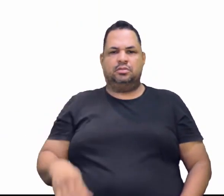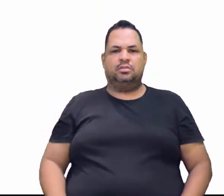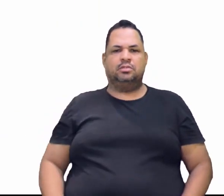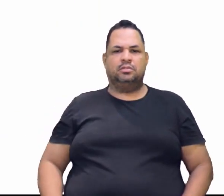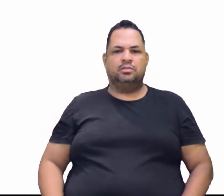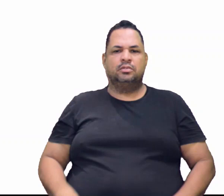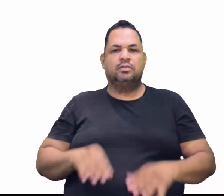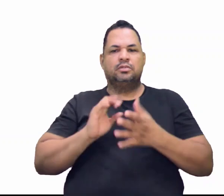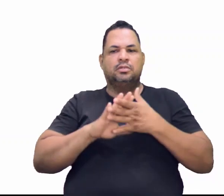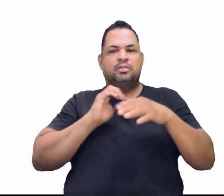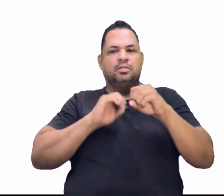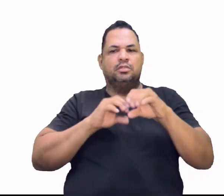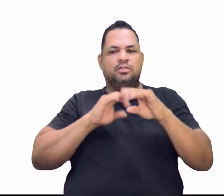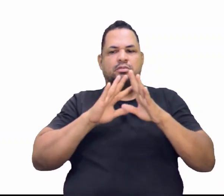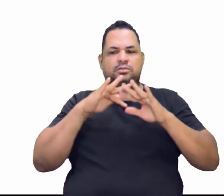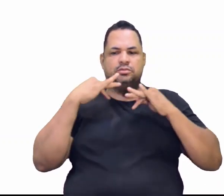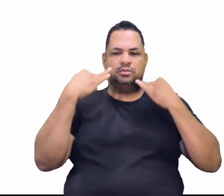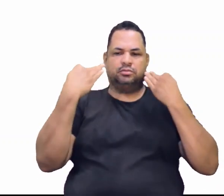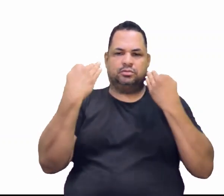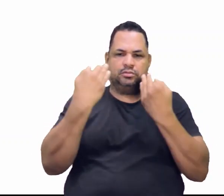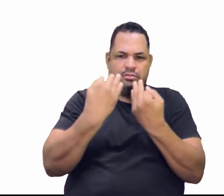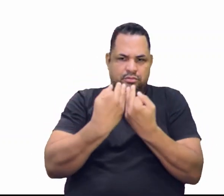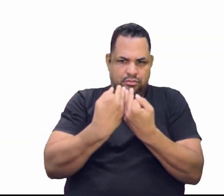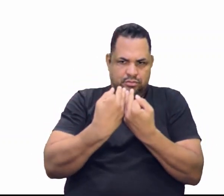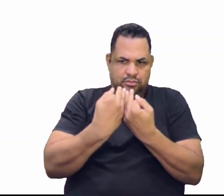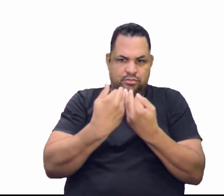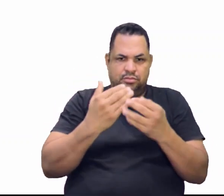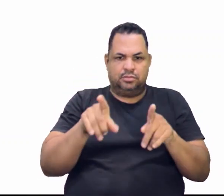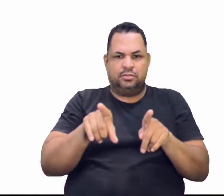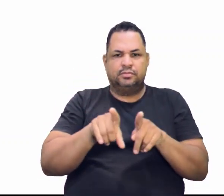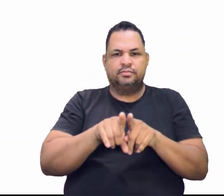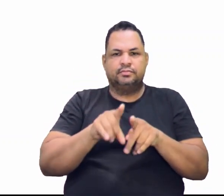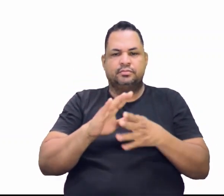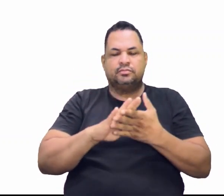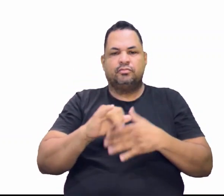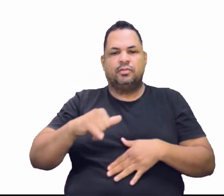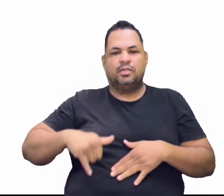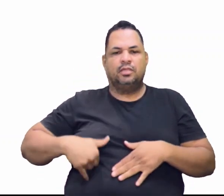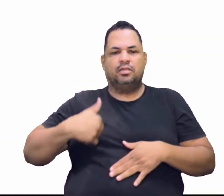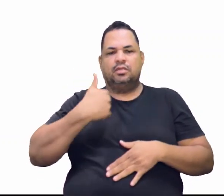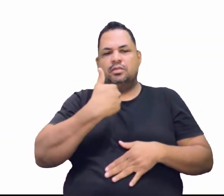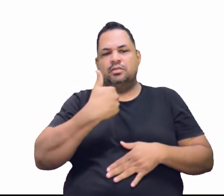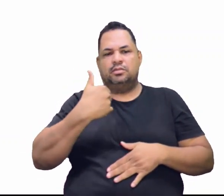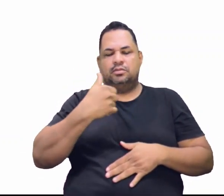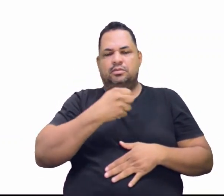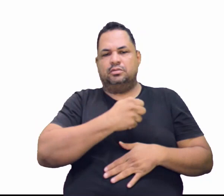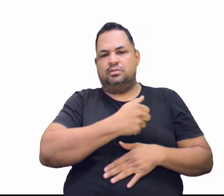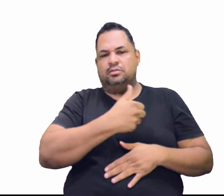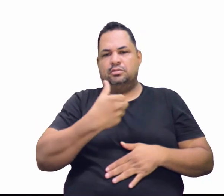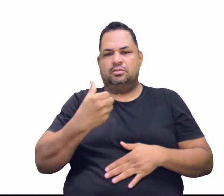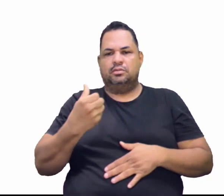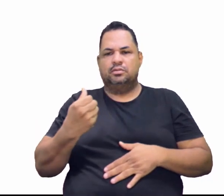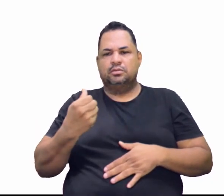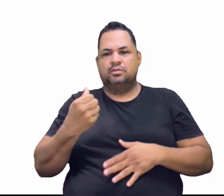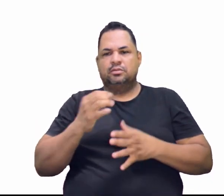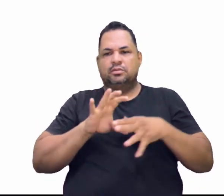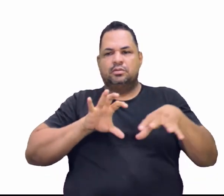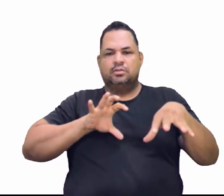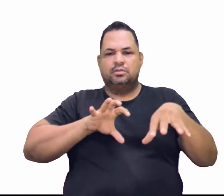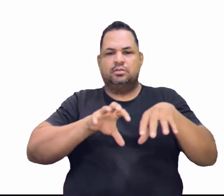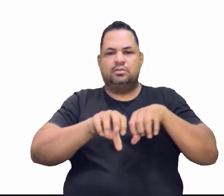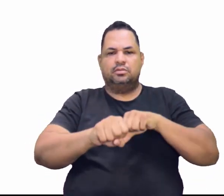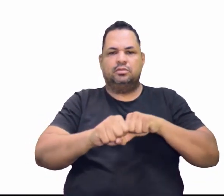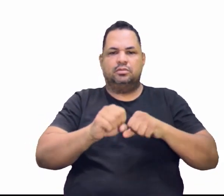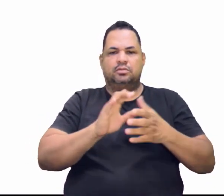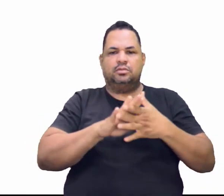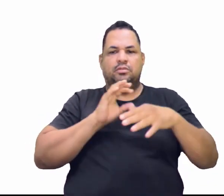Ele foi educado por seus familiares e, aos 16 anos, ele diplomou-se